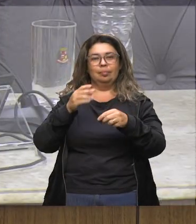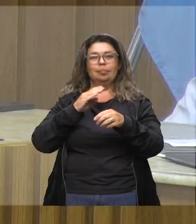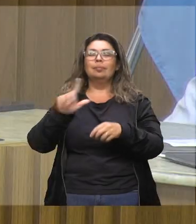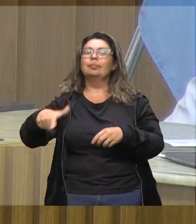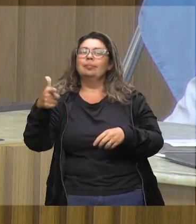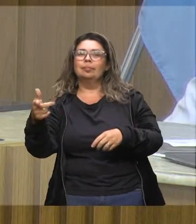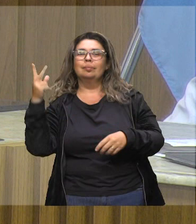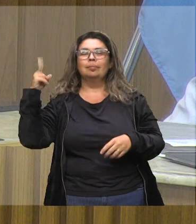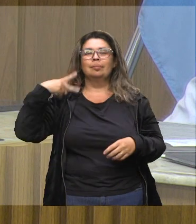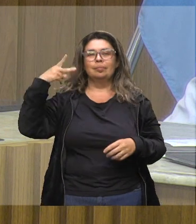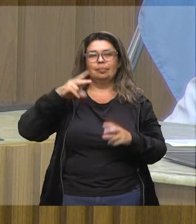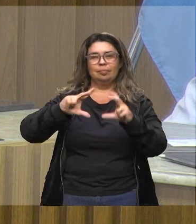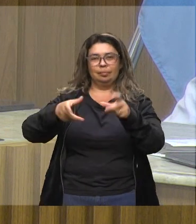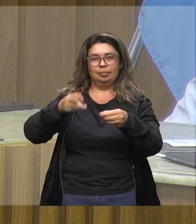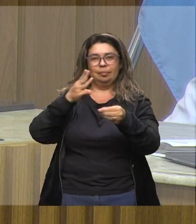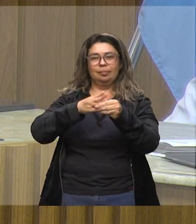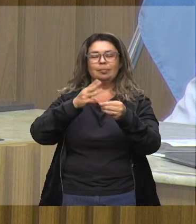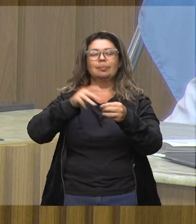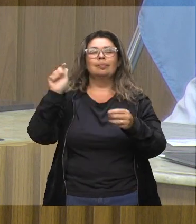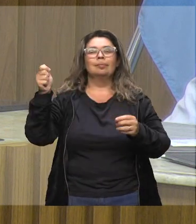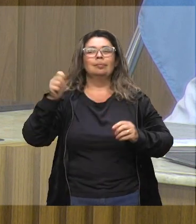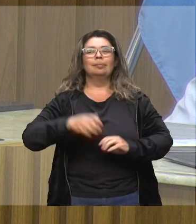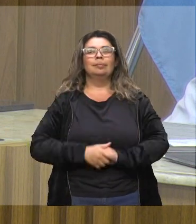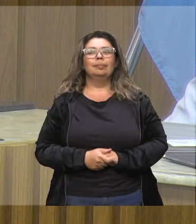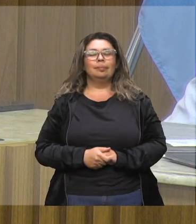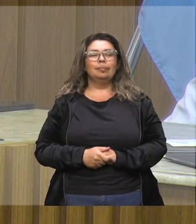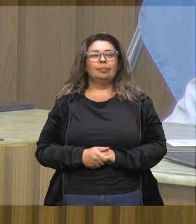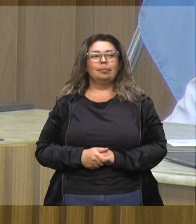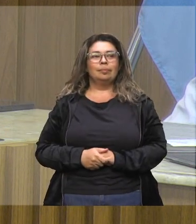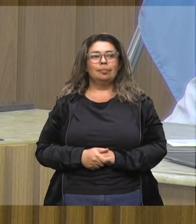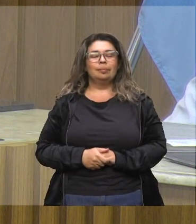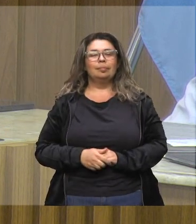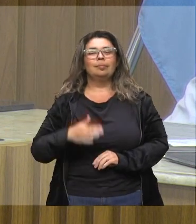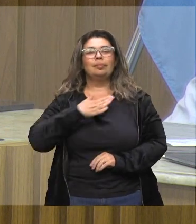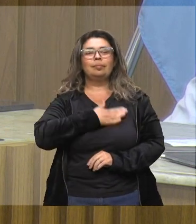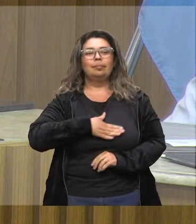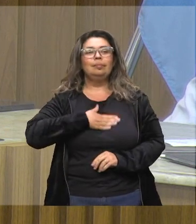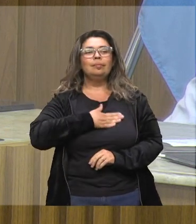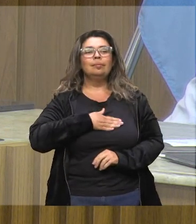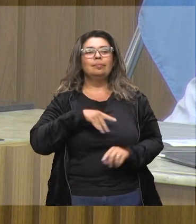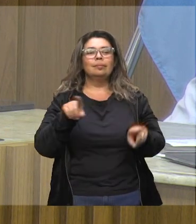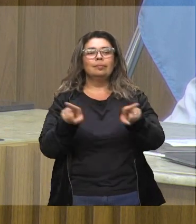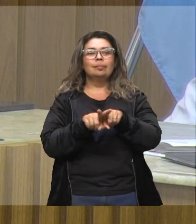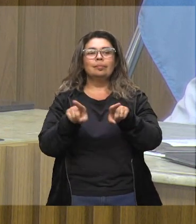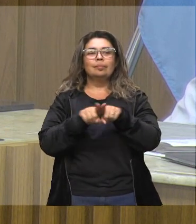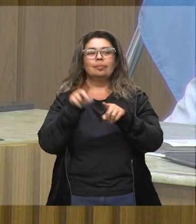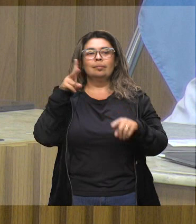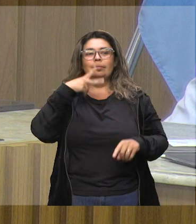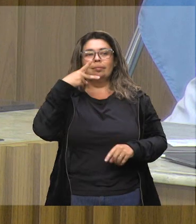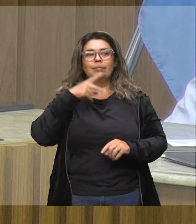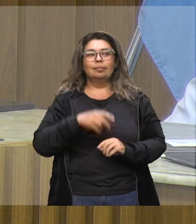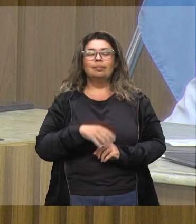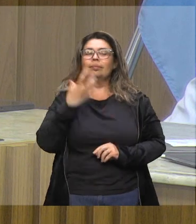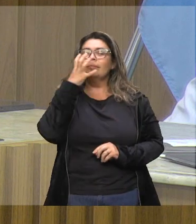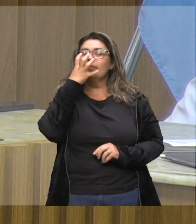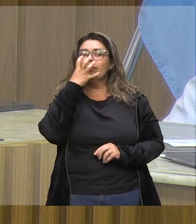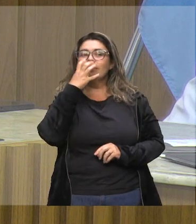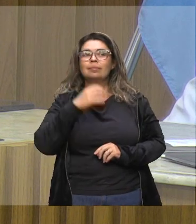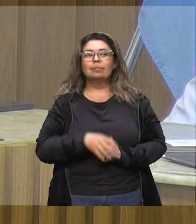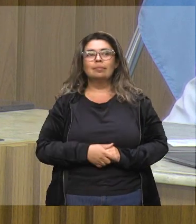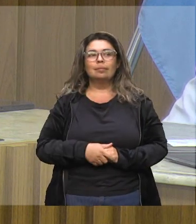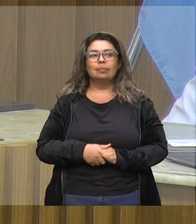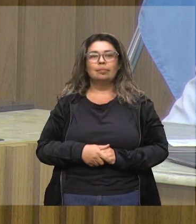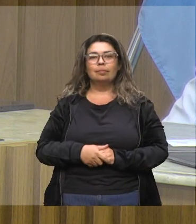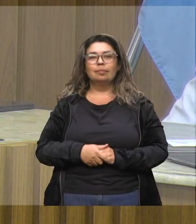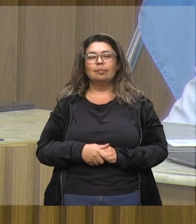vereadores da Câmara Municipal de Assis. Eu gostaria também de reforçar o que o vereador Alexandre disse a respeito do